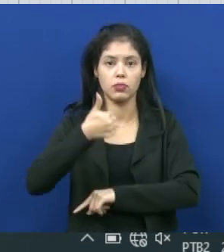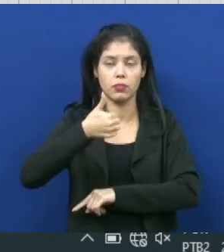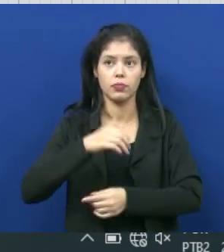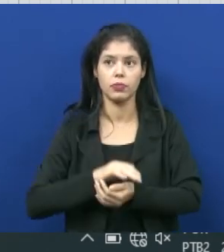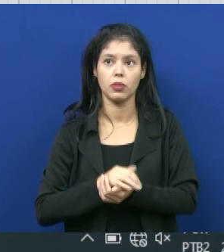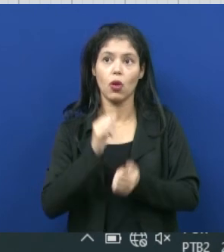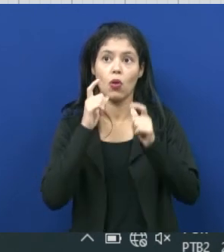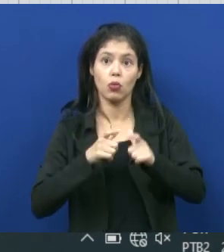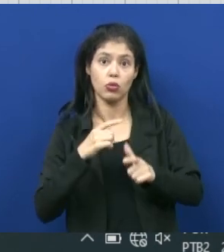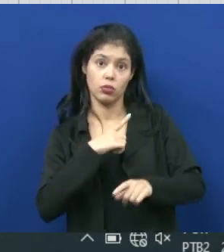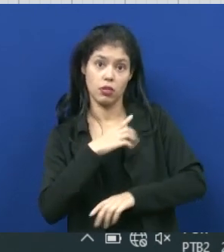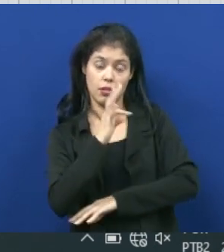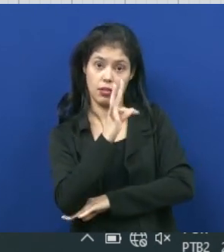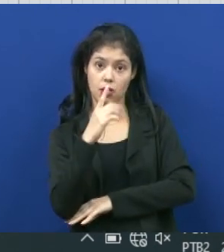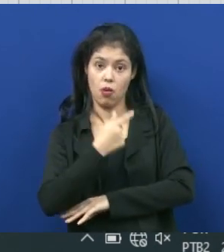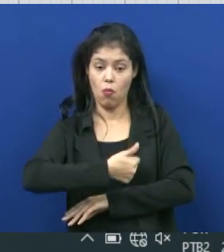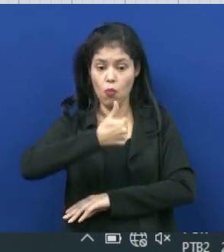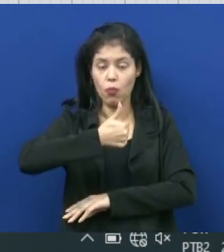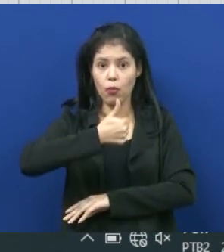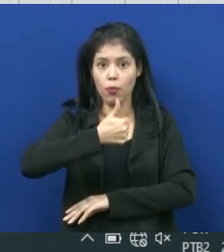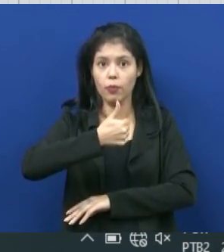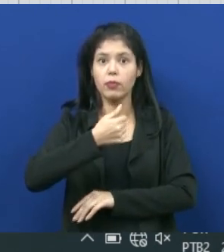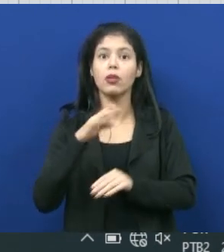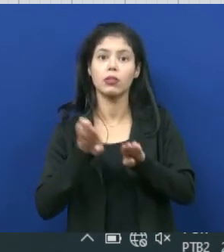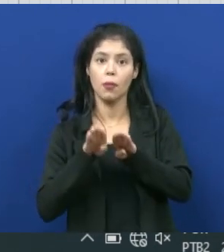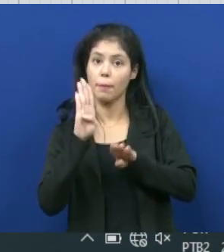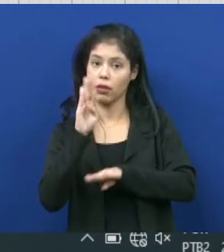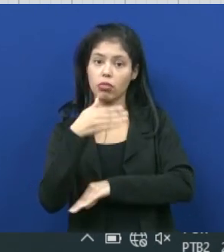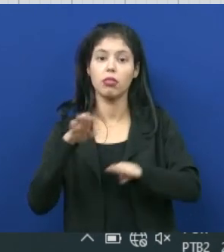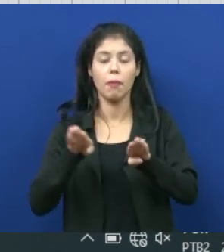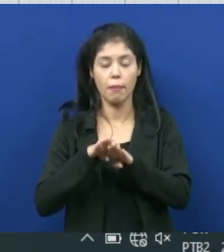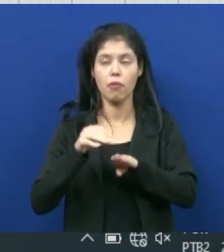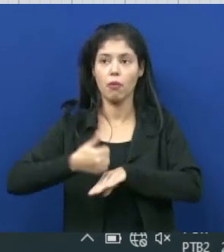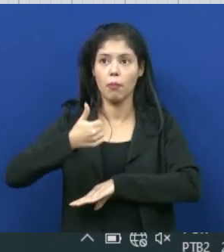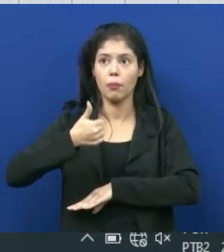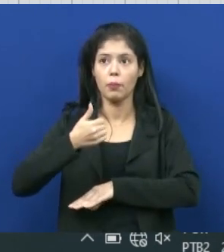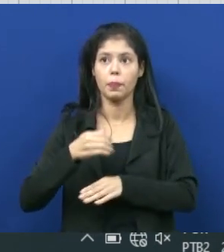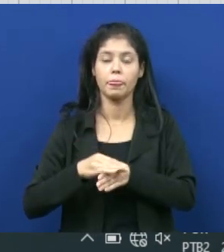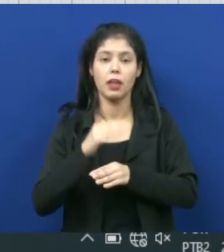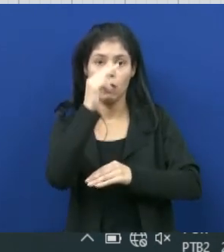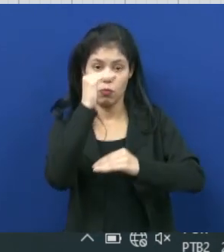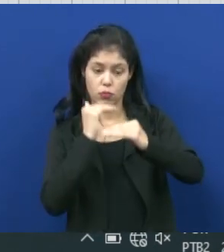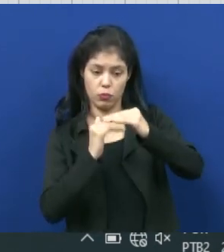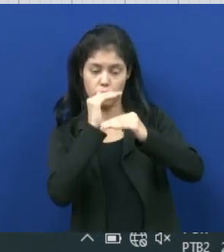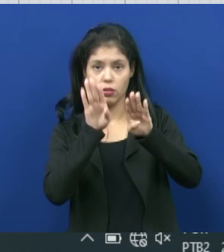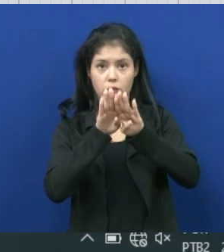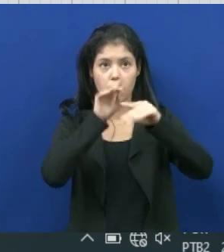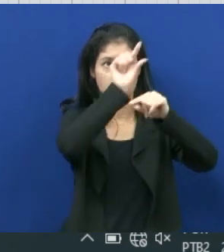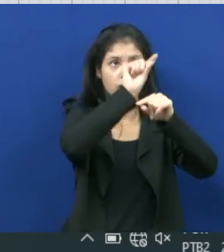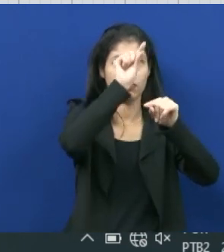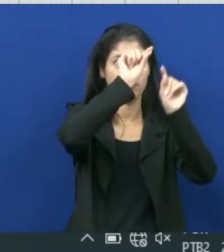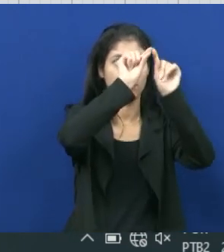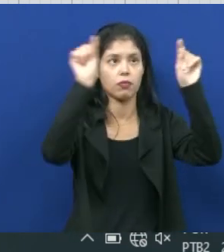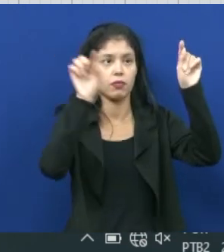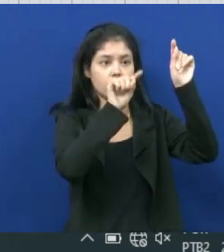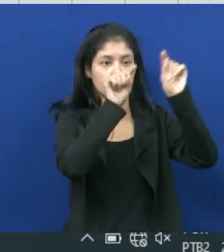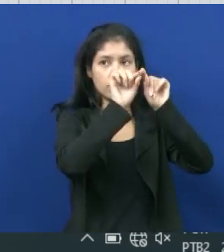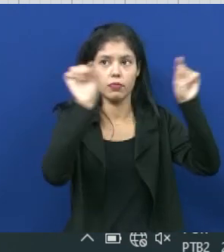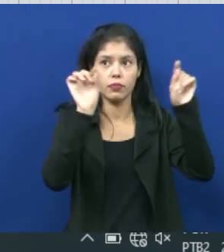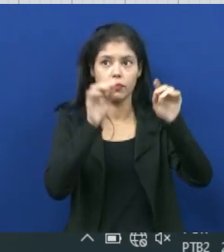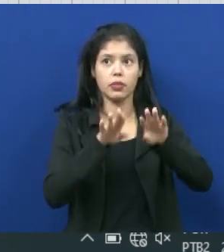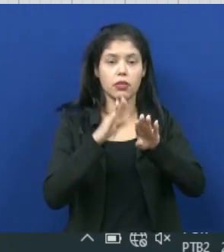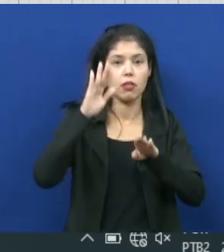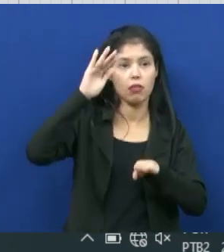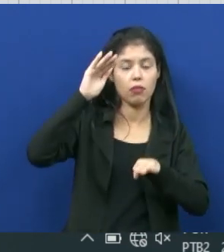1 e o termo b também é 1. Construí também dois controles deslizantes para a e b, variando de